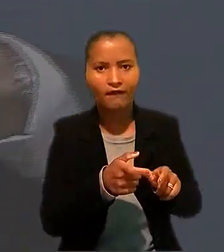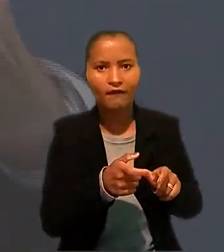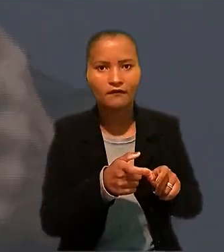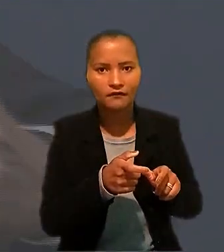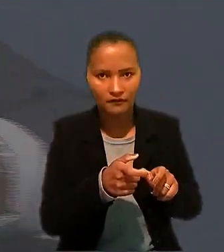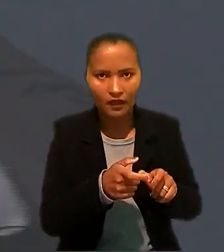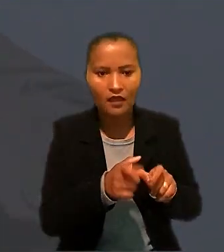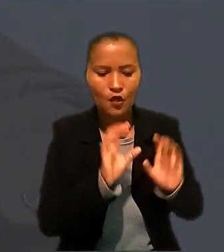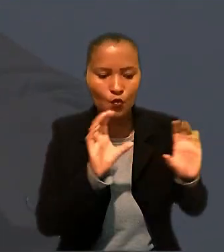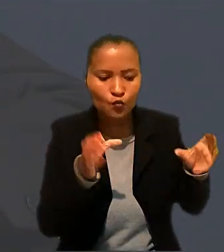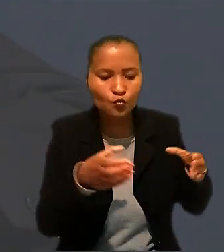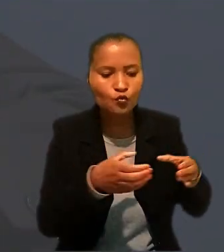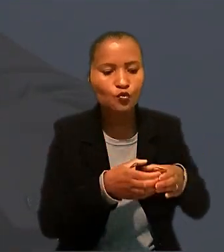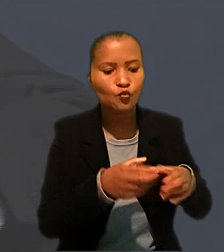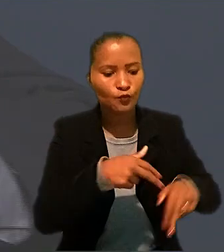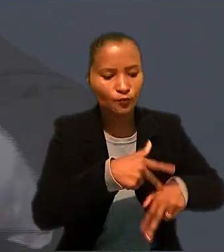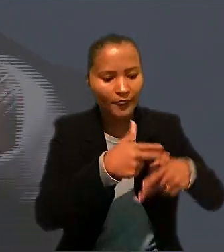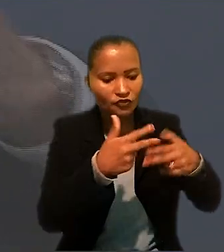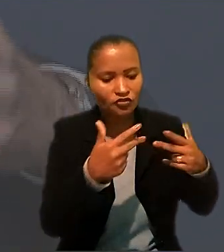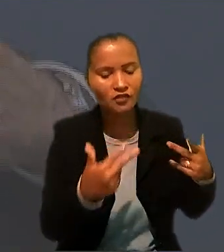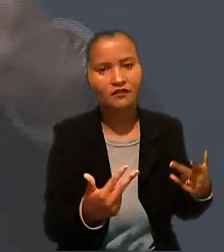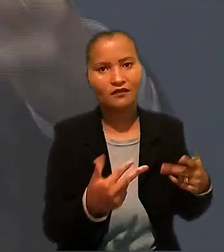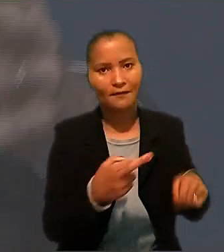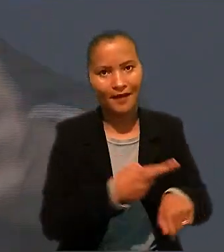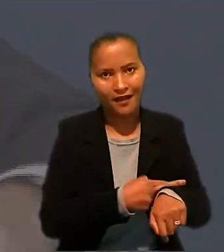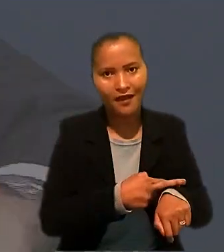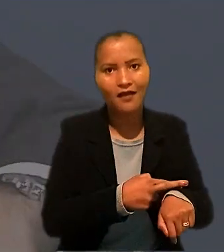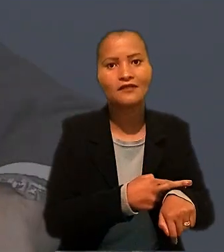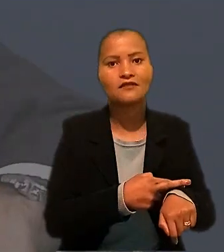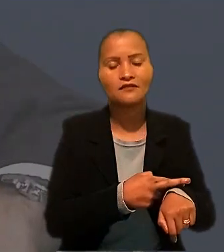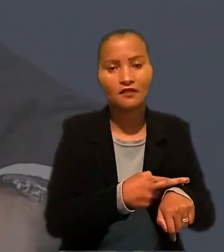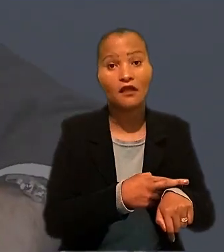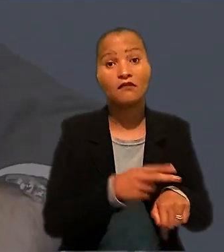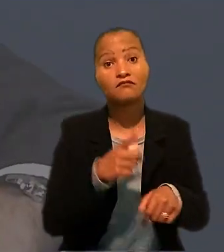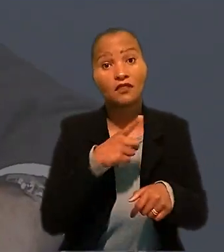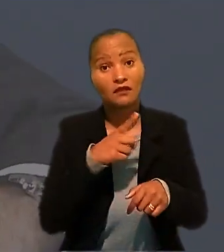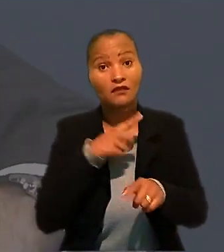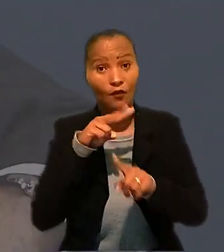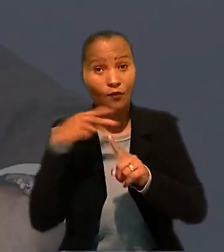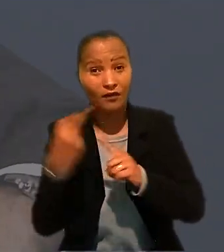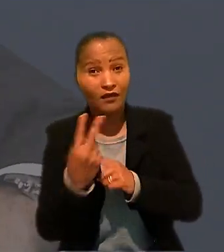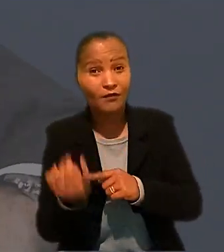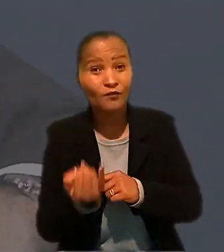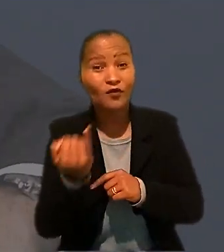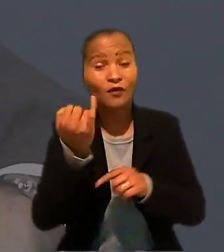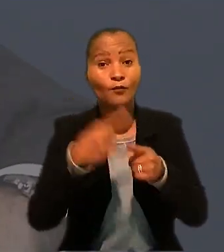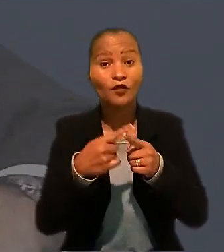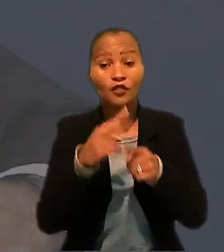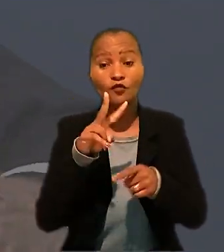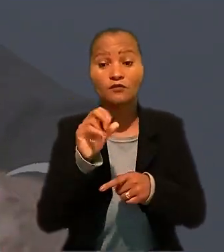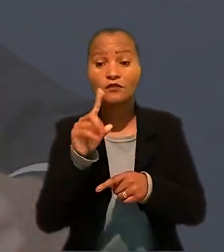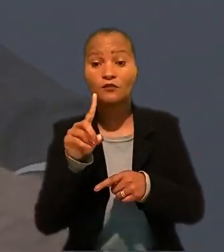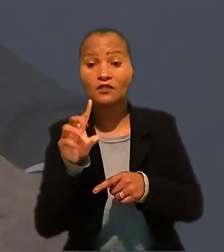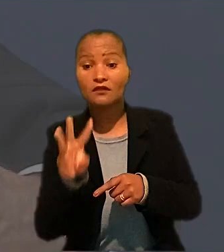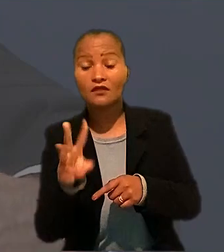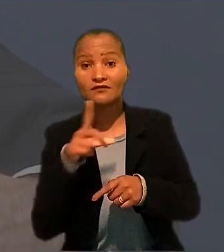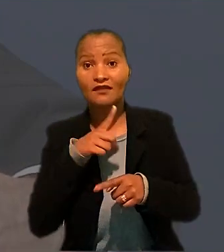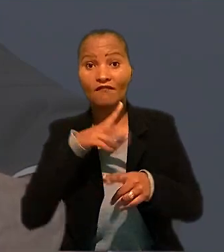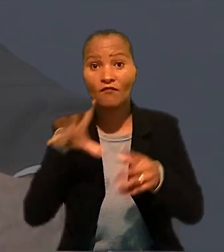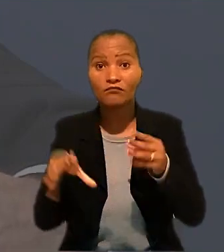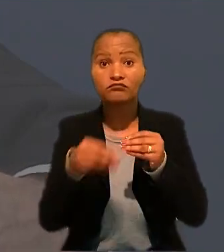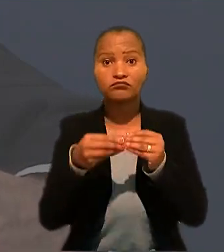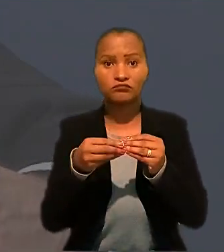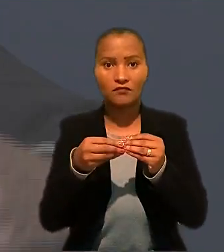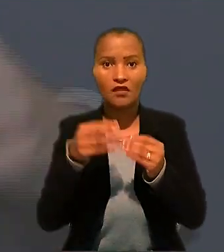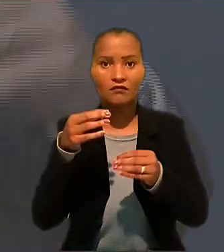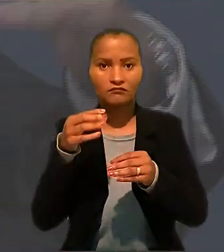ofendendo uma etnia, uma raça. E nós temos um aspecto relevante, porque em 2013 houve um acréscimo